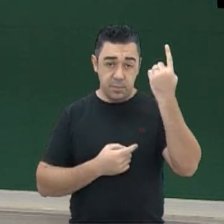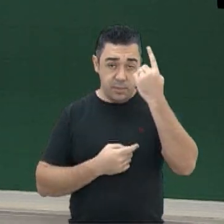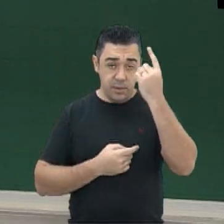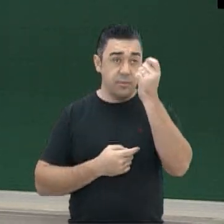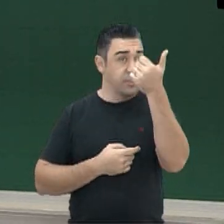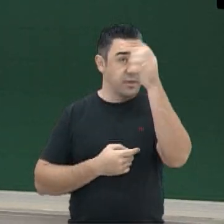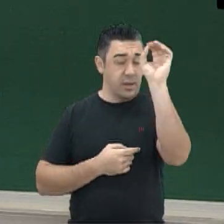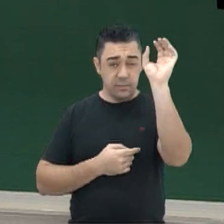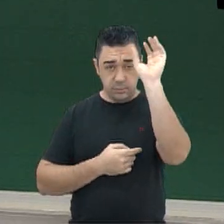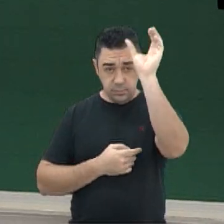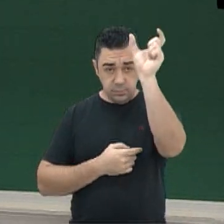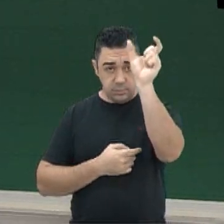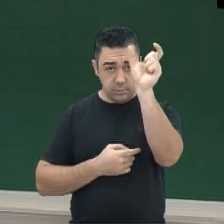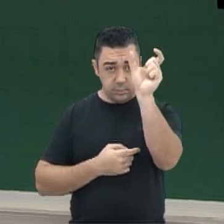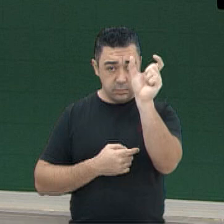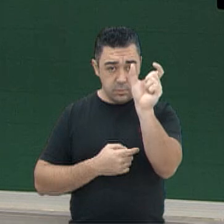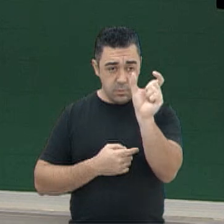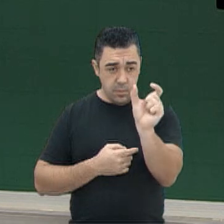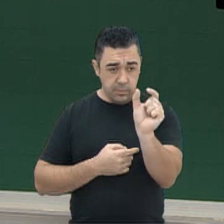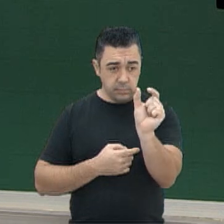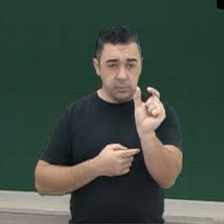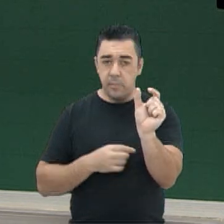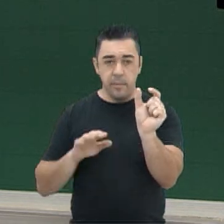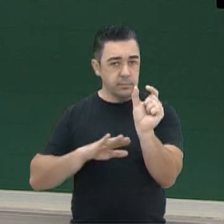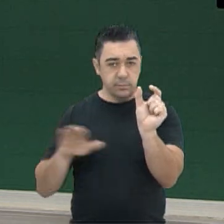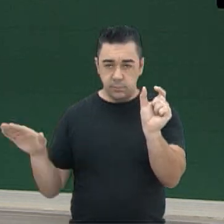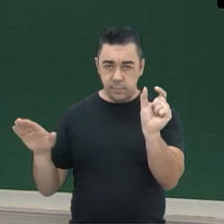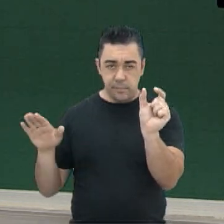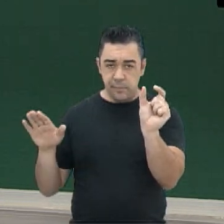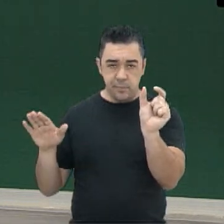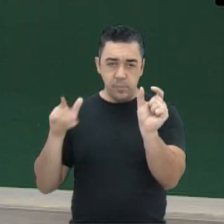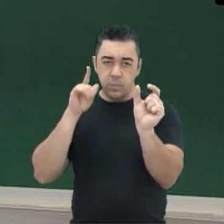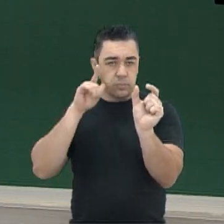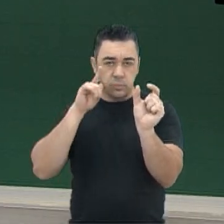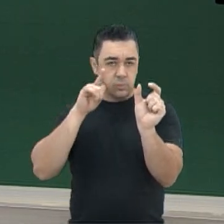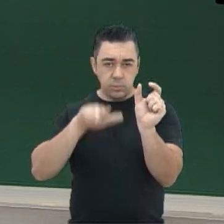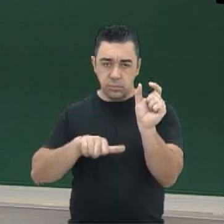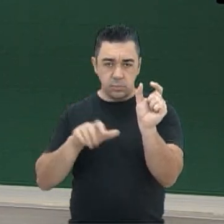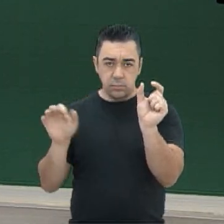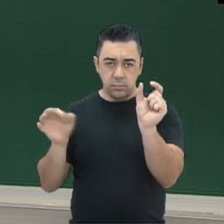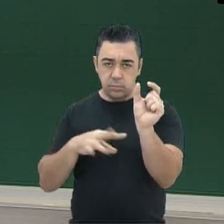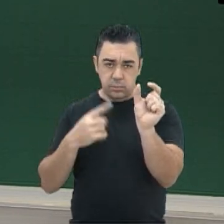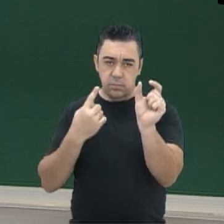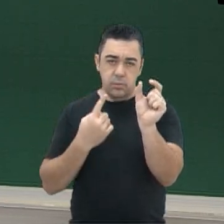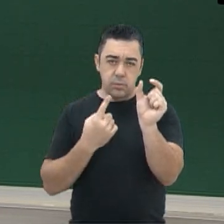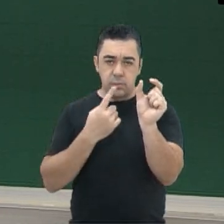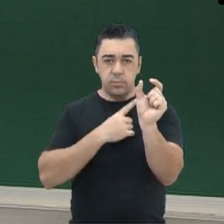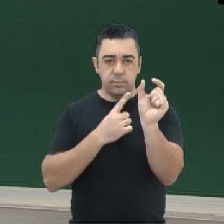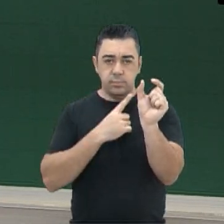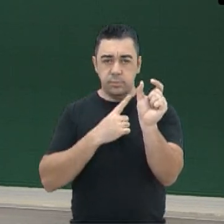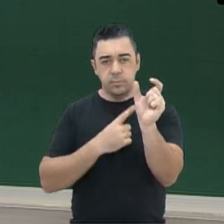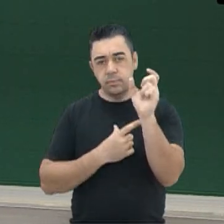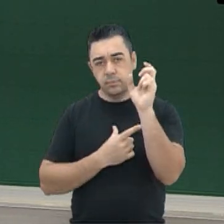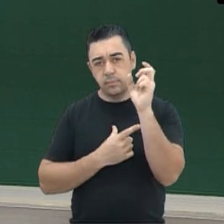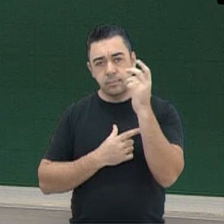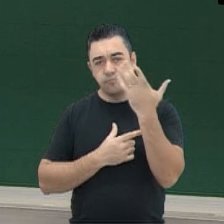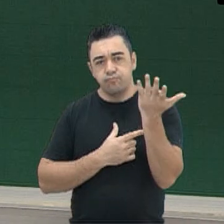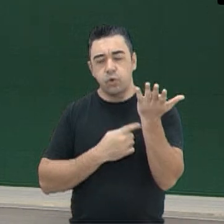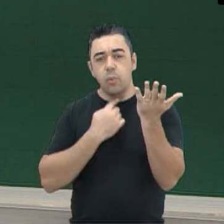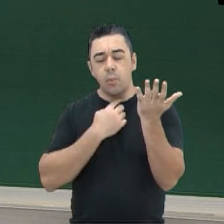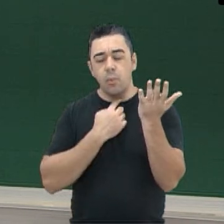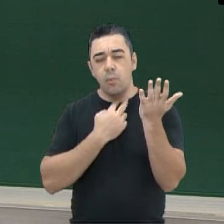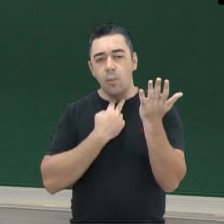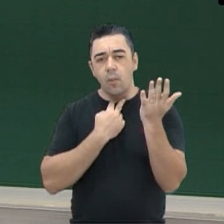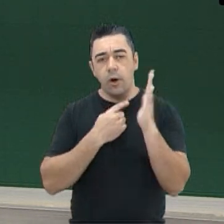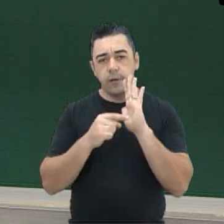faço as subtrações até chegar num ponto que eu não consiga mais subtrair, tá? Porque se eu fizer a próxima aqui, vai ficar negativo, né? Então, não tem